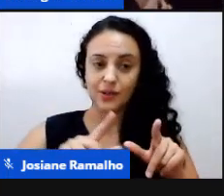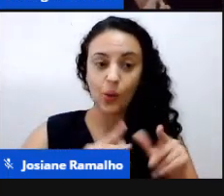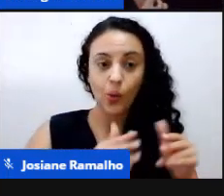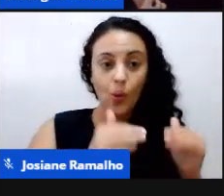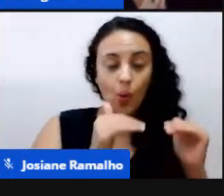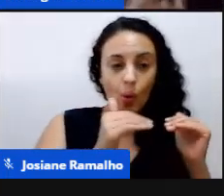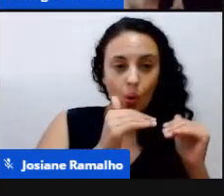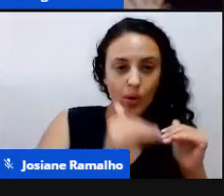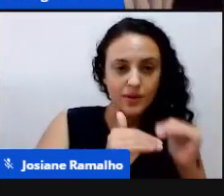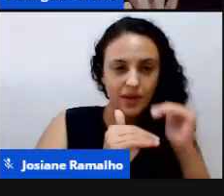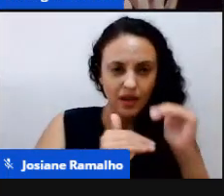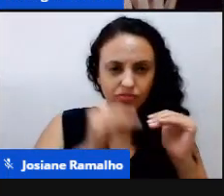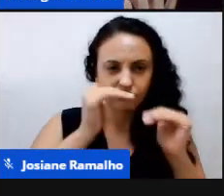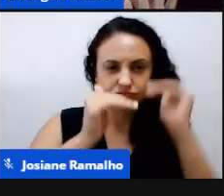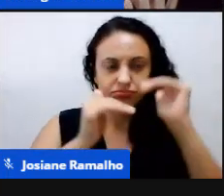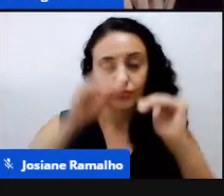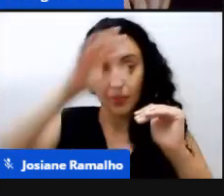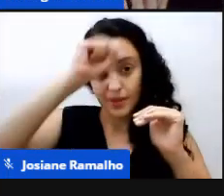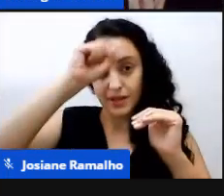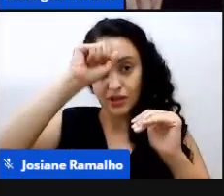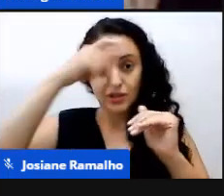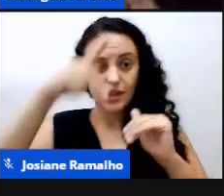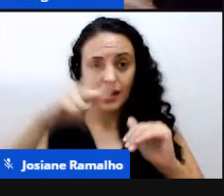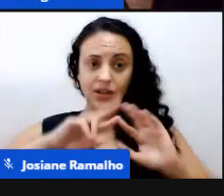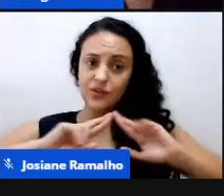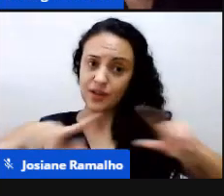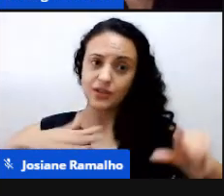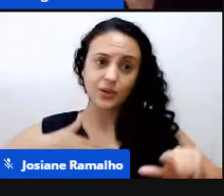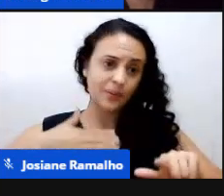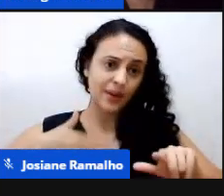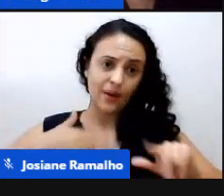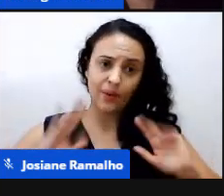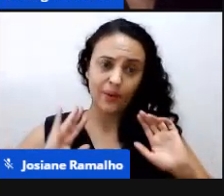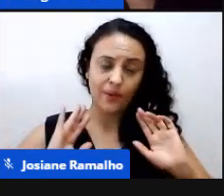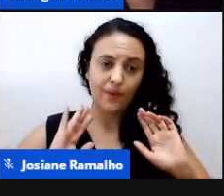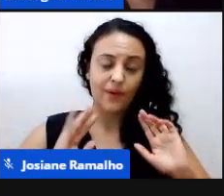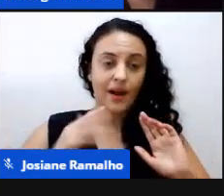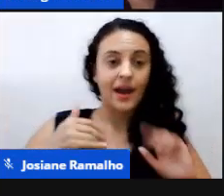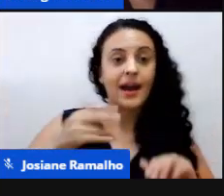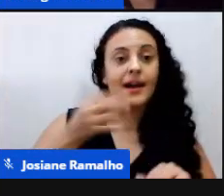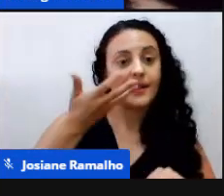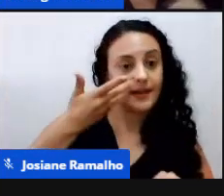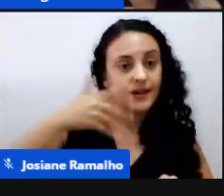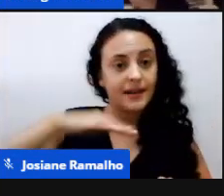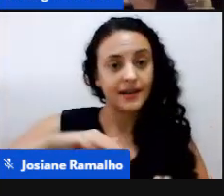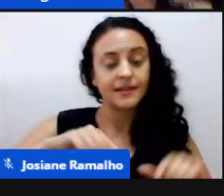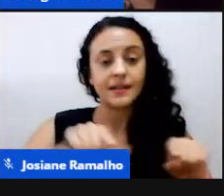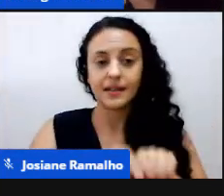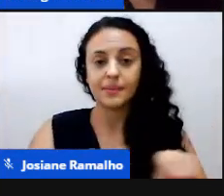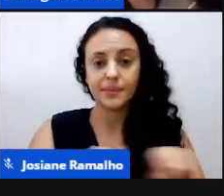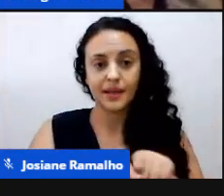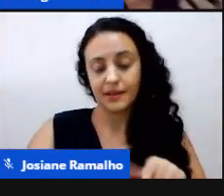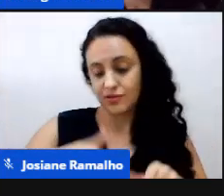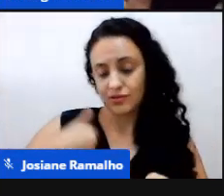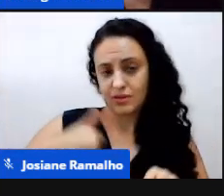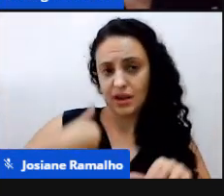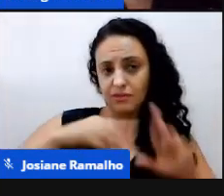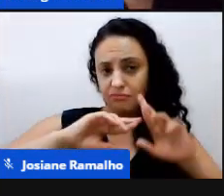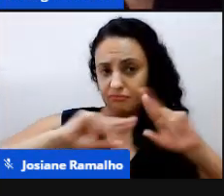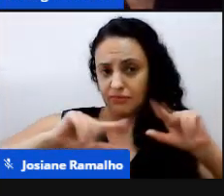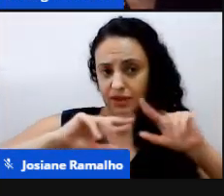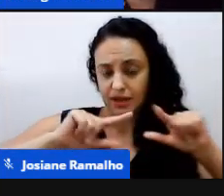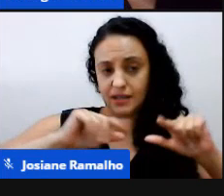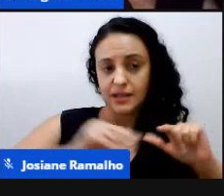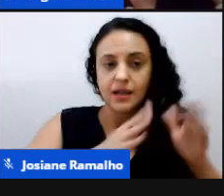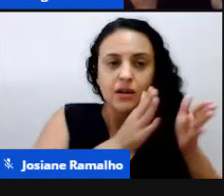Essa criança também que tem 4 anos, ela é diferente da criança que tem 5 anos, né? Então, a gente, na hora que vai montar nosso trabalho, a